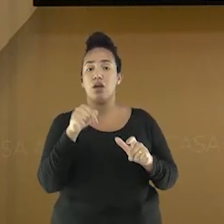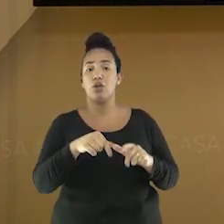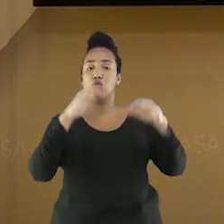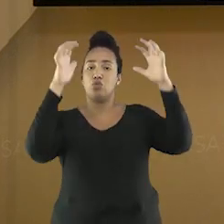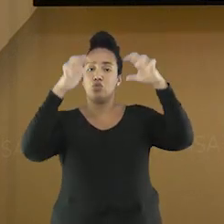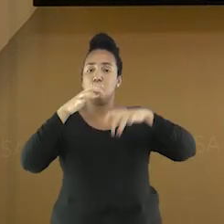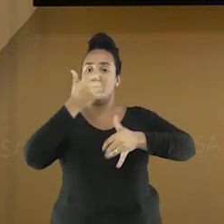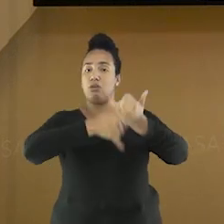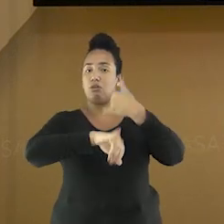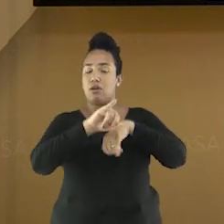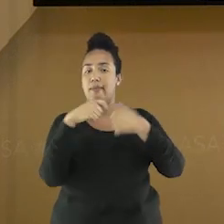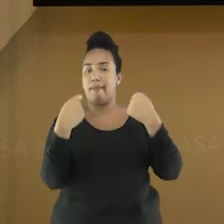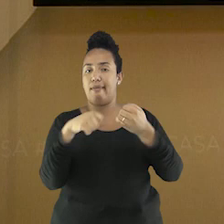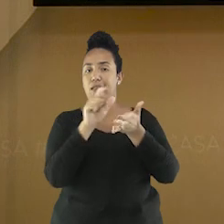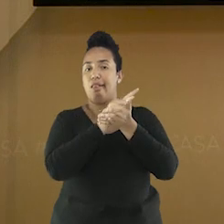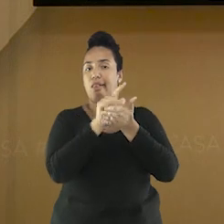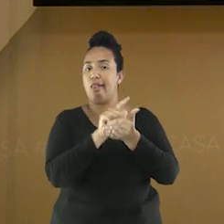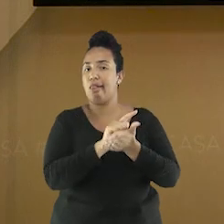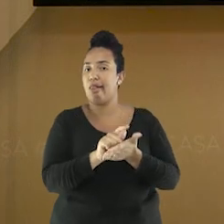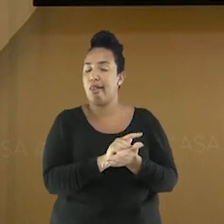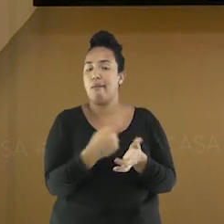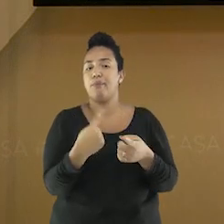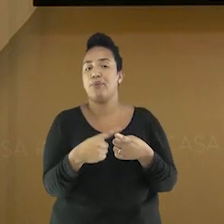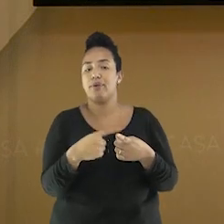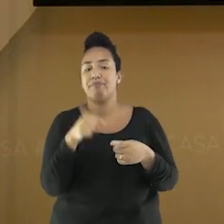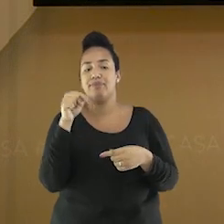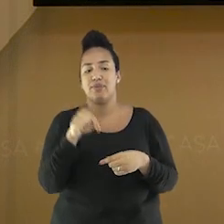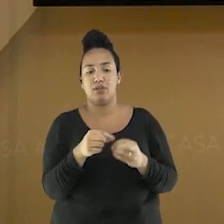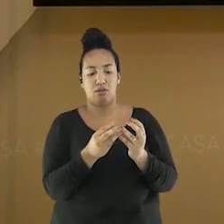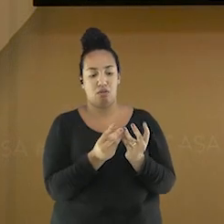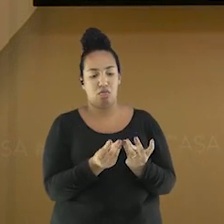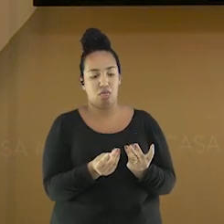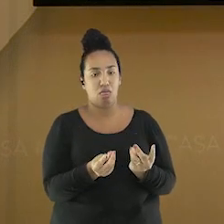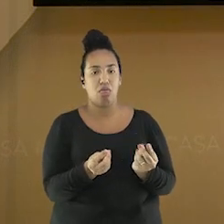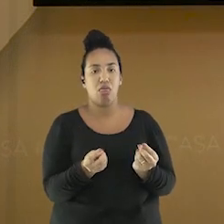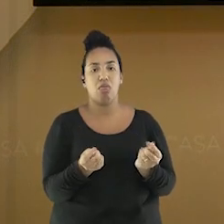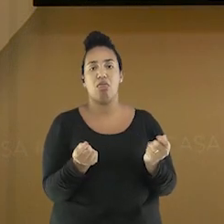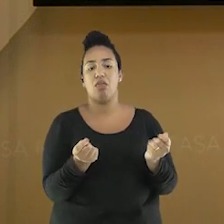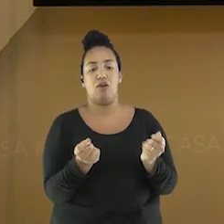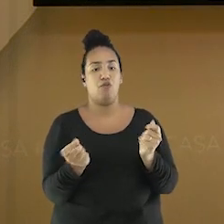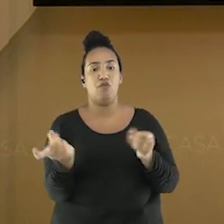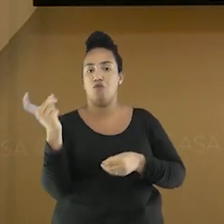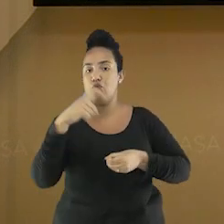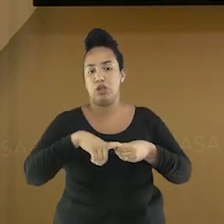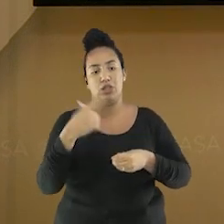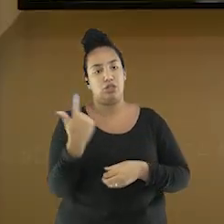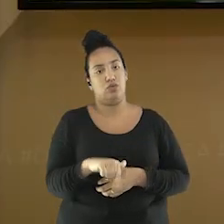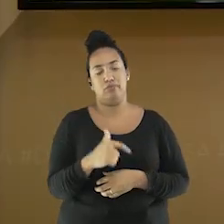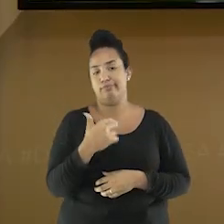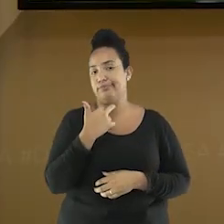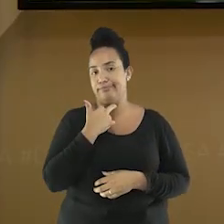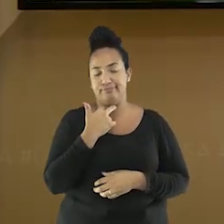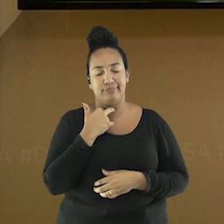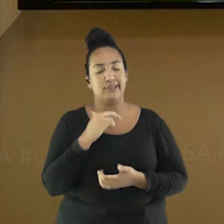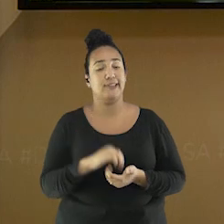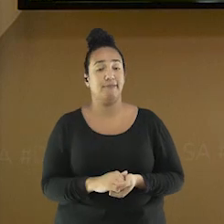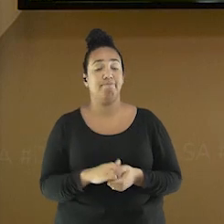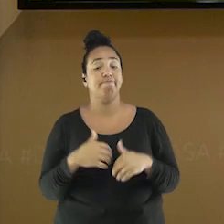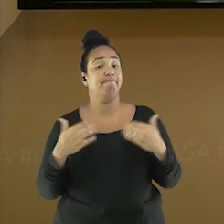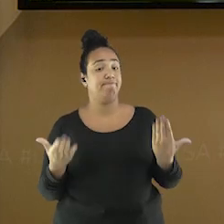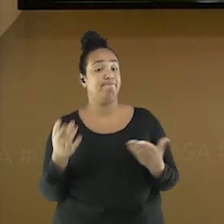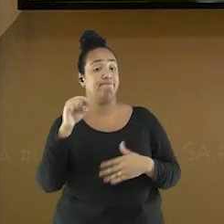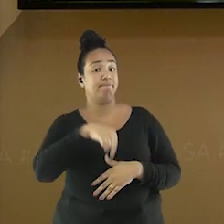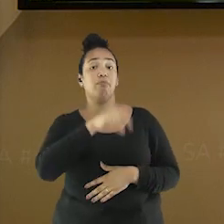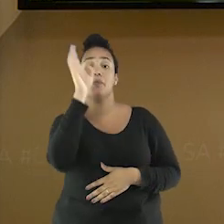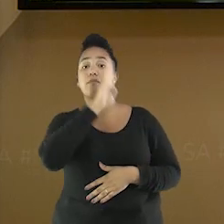ele imediatamente, porque os efeitos a longo prazo eles vão corroendo aquela pintura e são irreversíveis. A chuva ácida no Brasil, gente, se